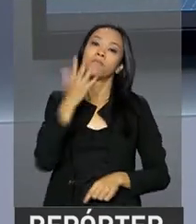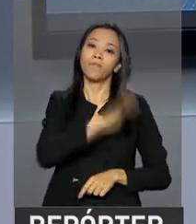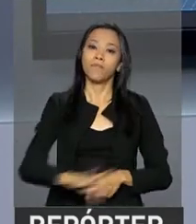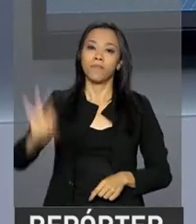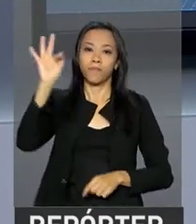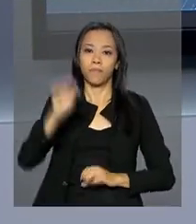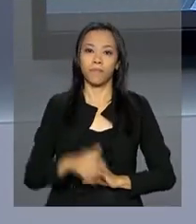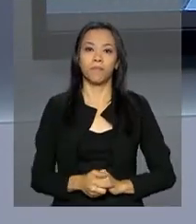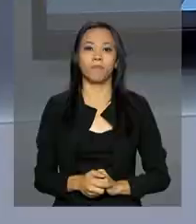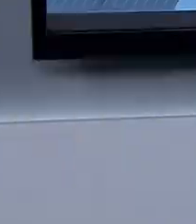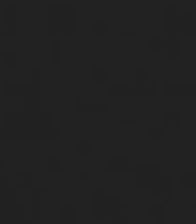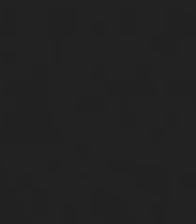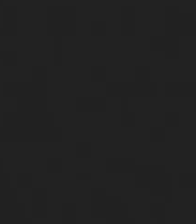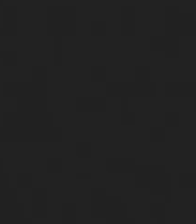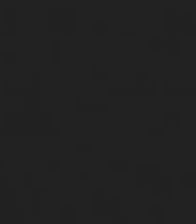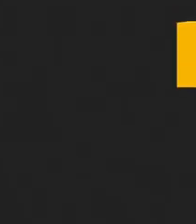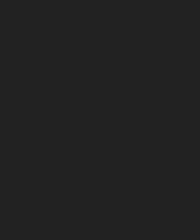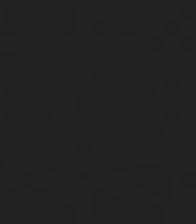federal